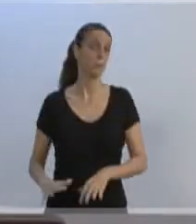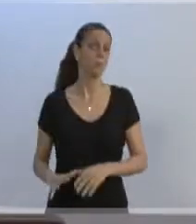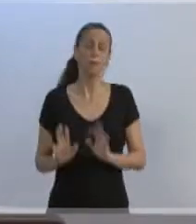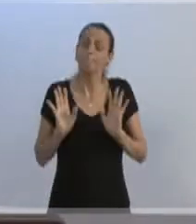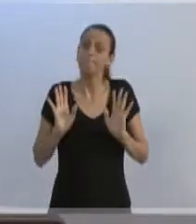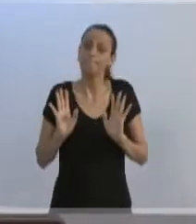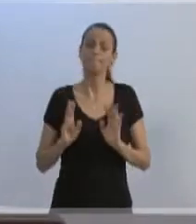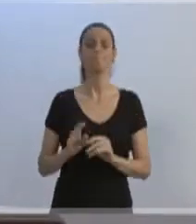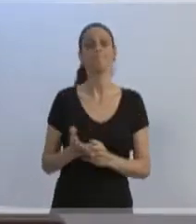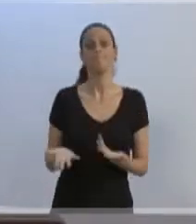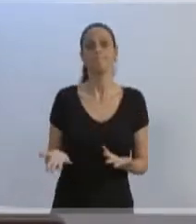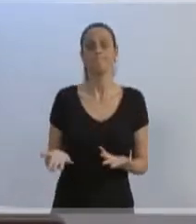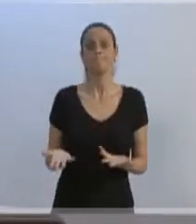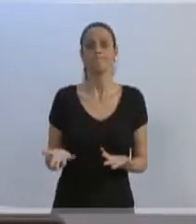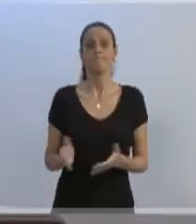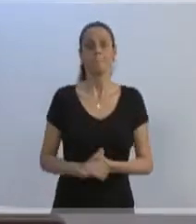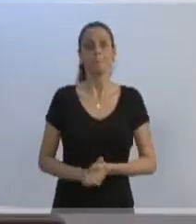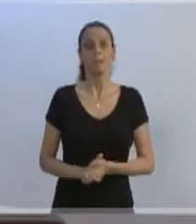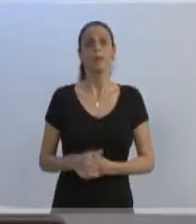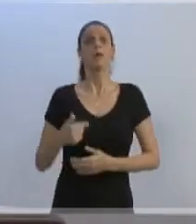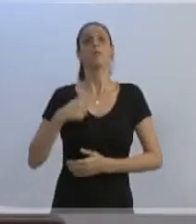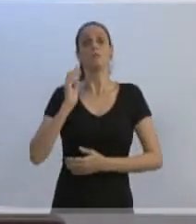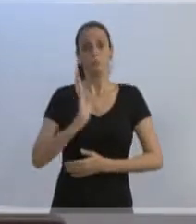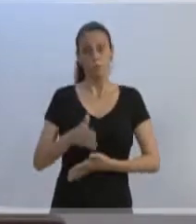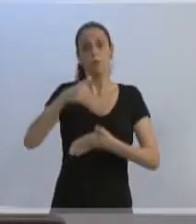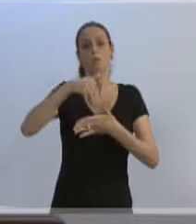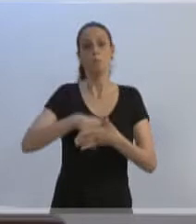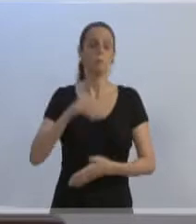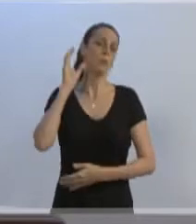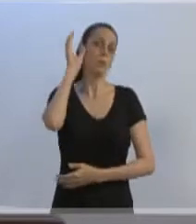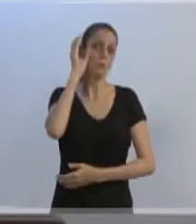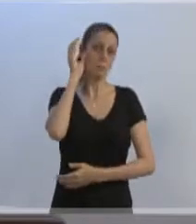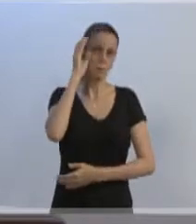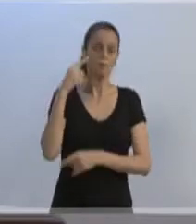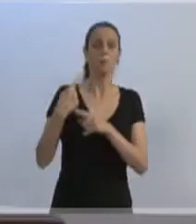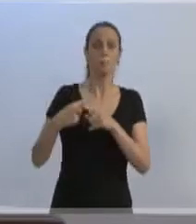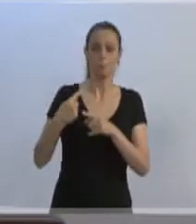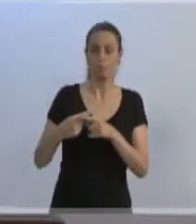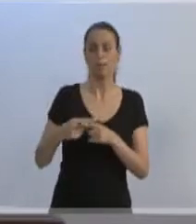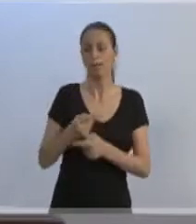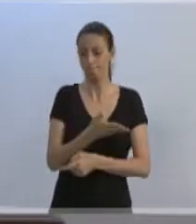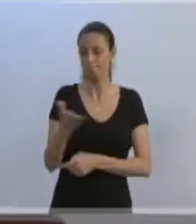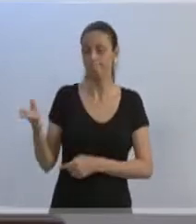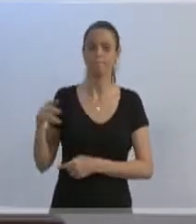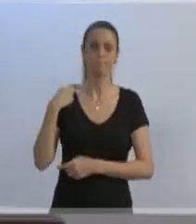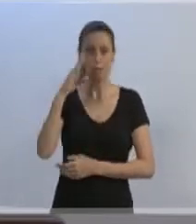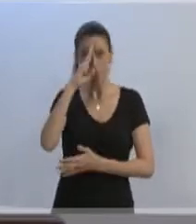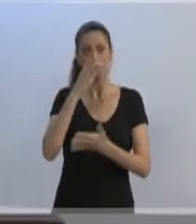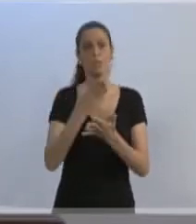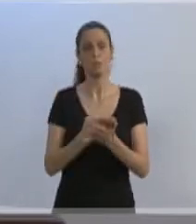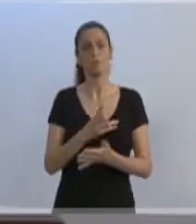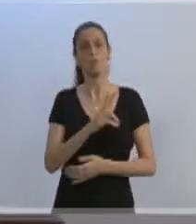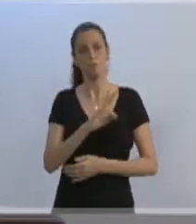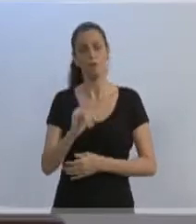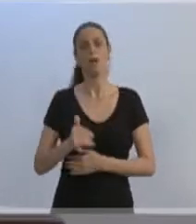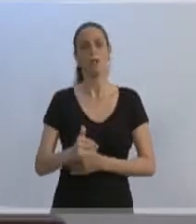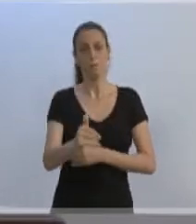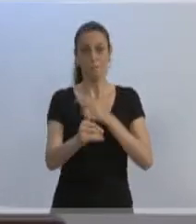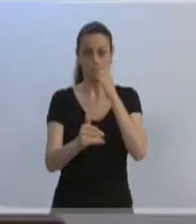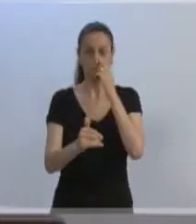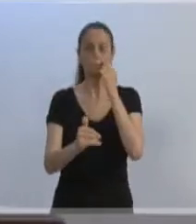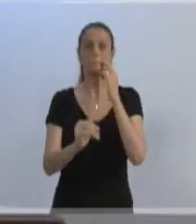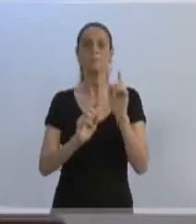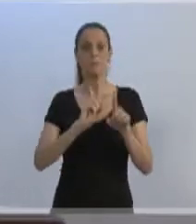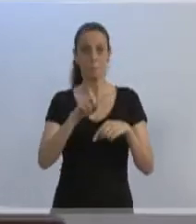servidores então voltei consciente aqui porque vereadores acredito que vão dar a sua contribuição e vão ser